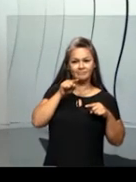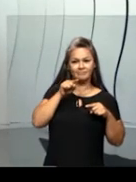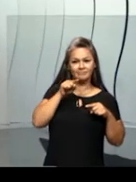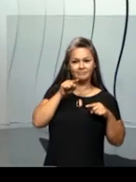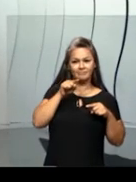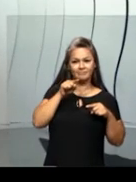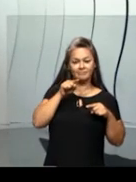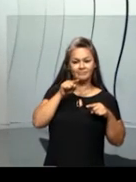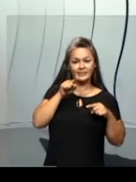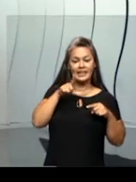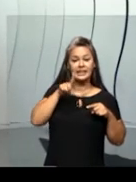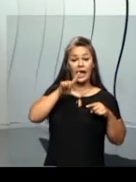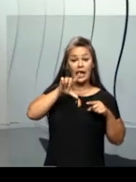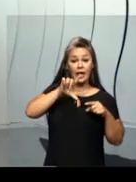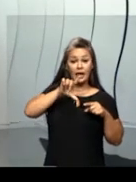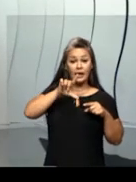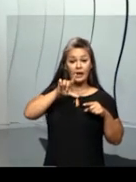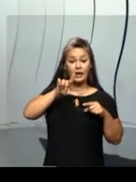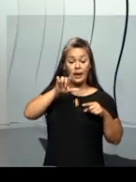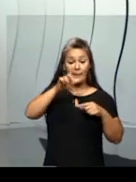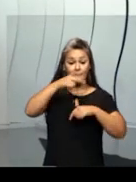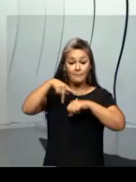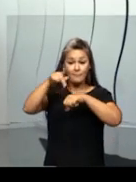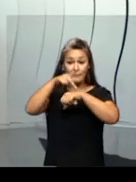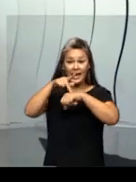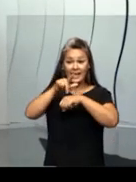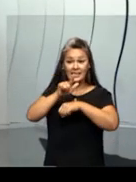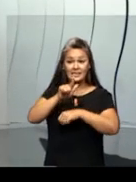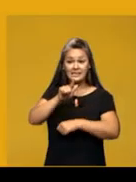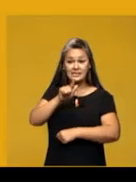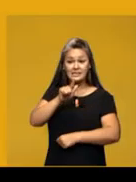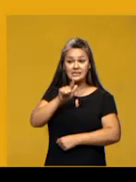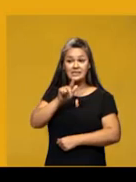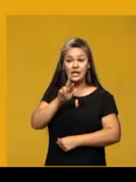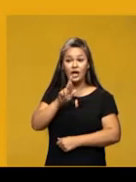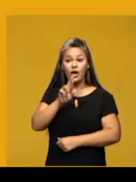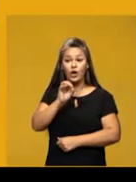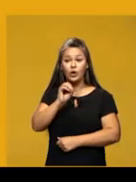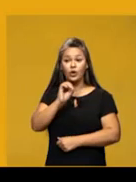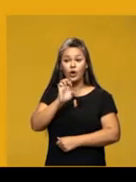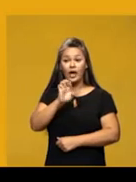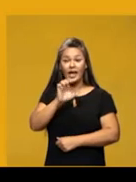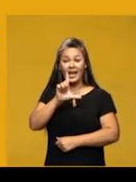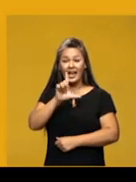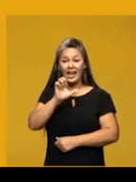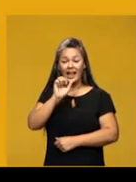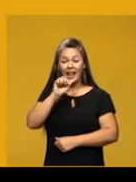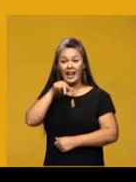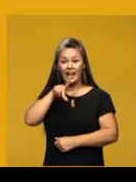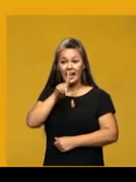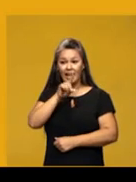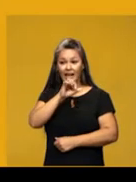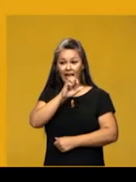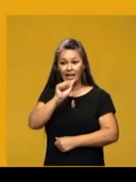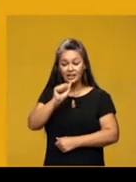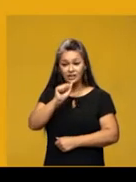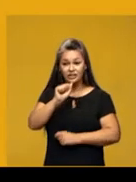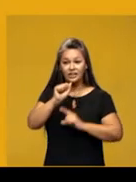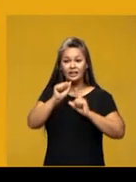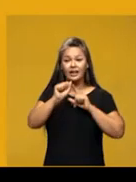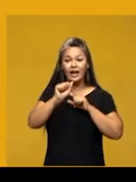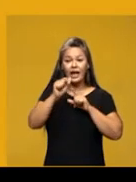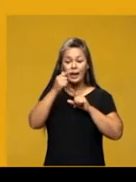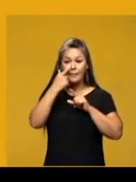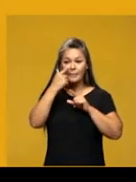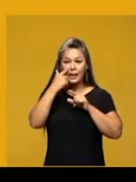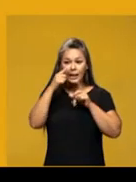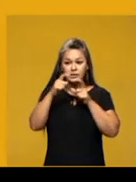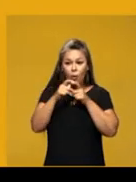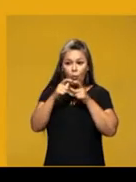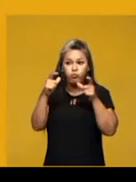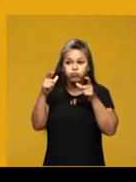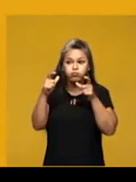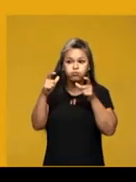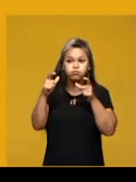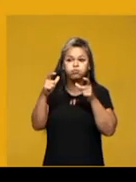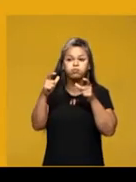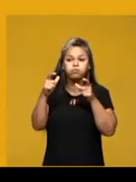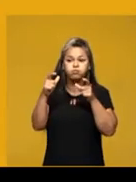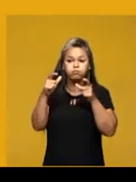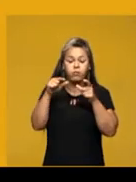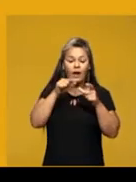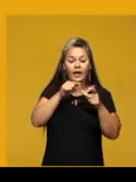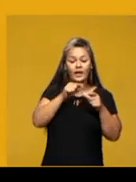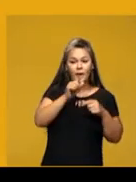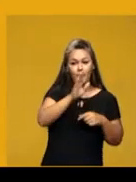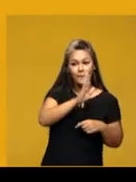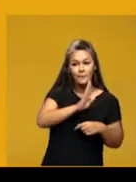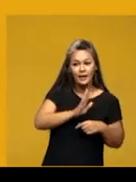a Groenlândia é 4 vezes menor do que o território brasileiro, porém, nesse tipo de mapa, nesse tipo de visão, a Groenlândia está bem